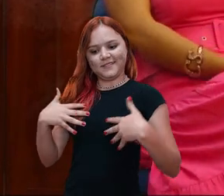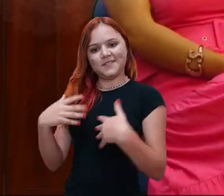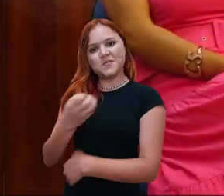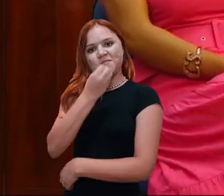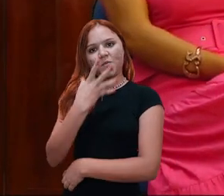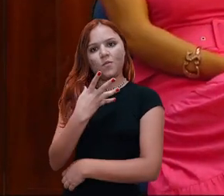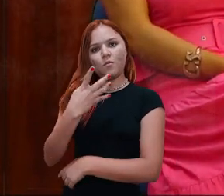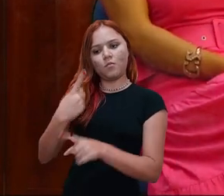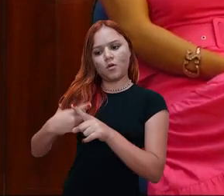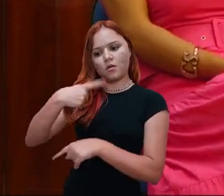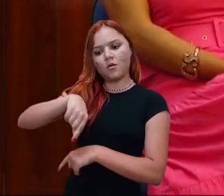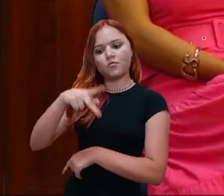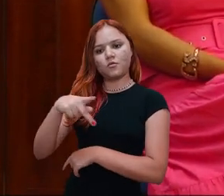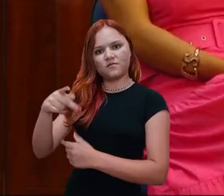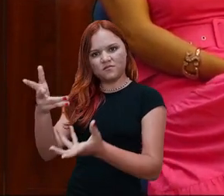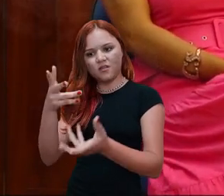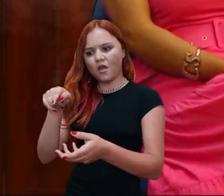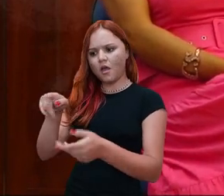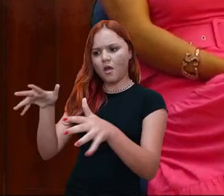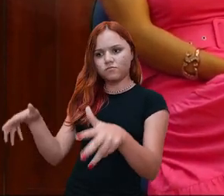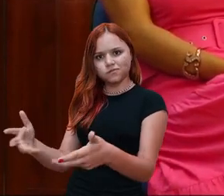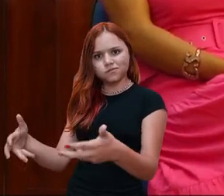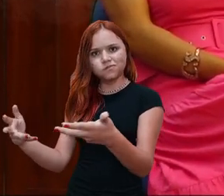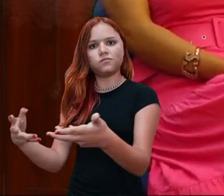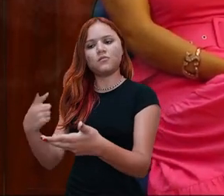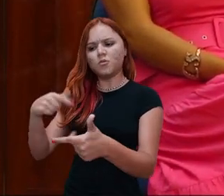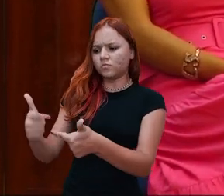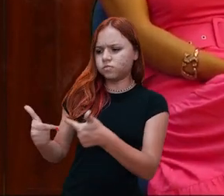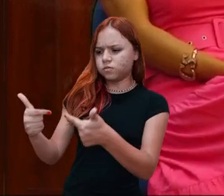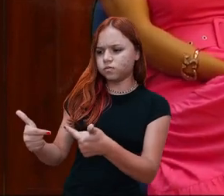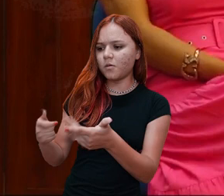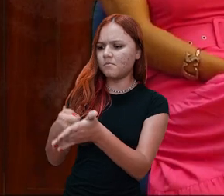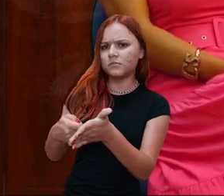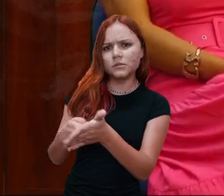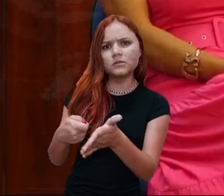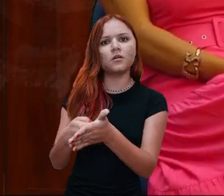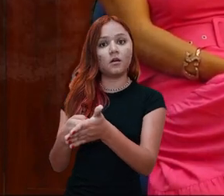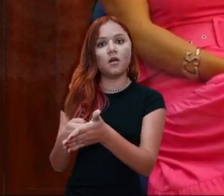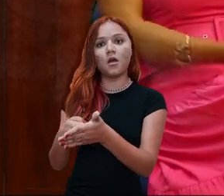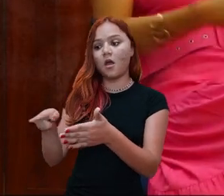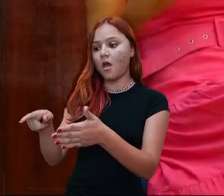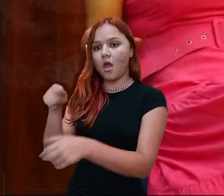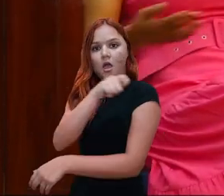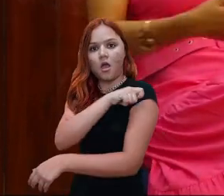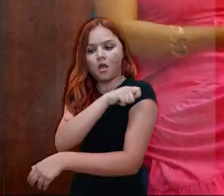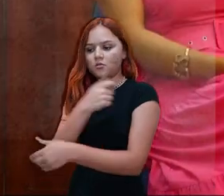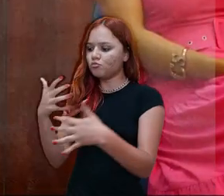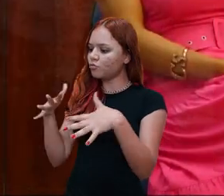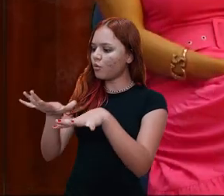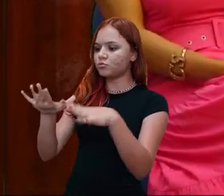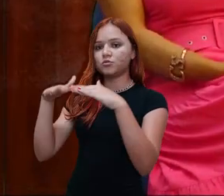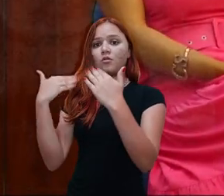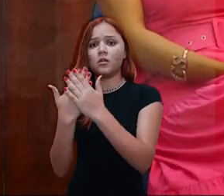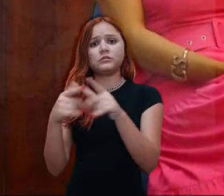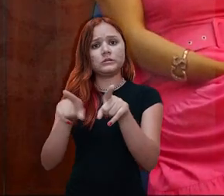o professor quer. É por isso que a gente luta, que a gente briga, para ver o nosso aluno realmente incluso, não só Sim. naquele ambiente